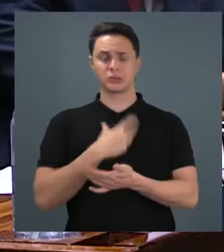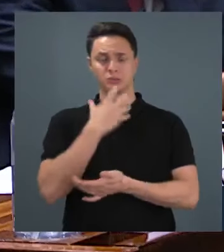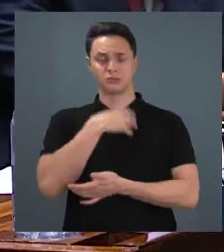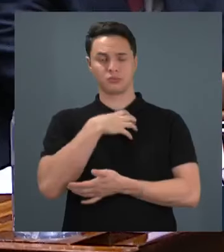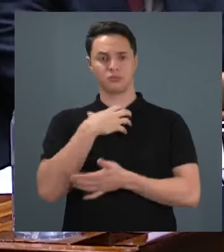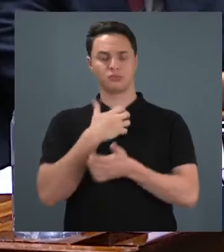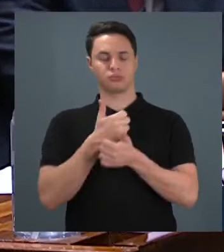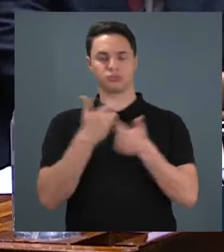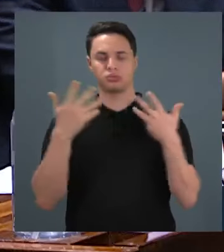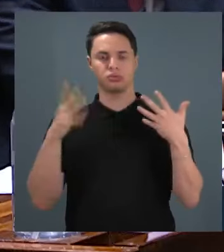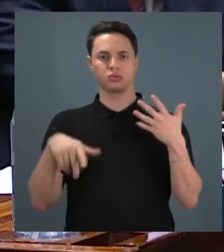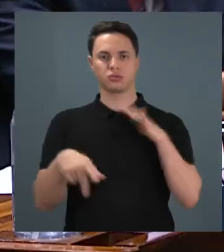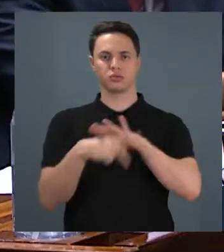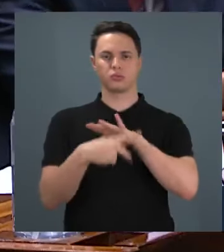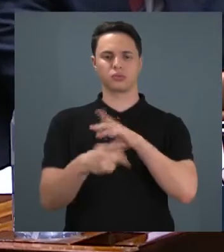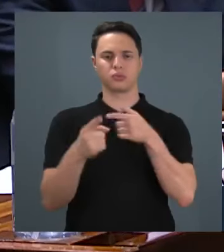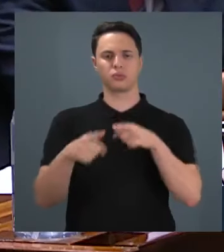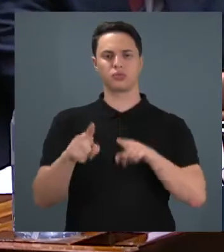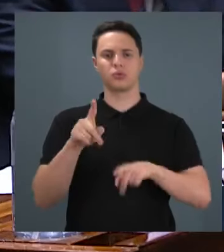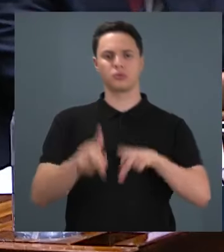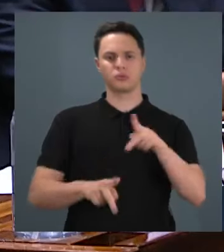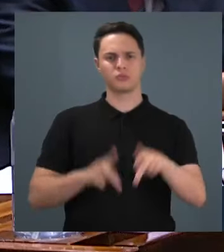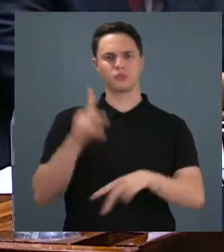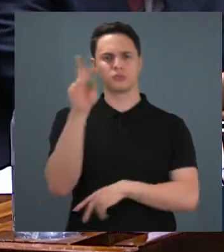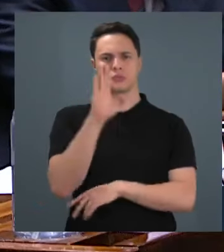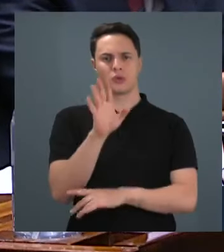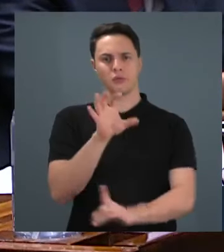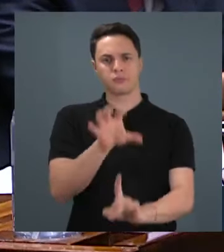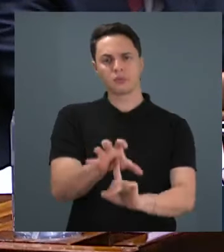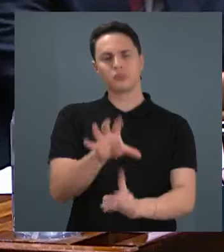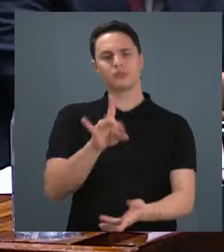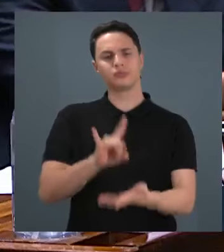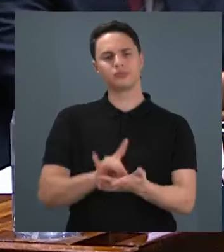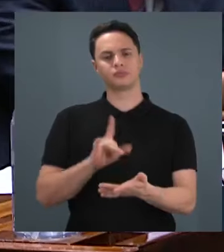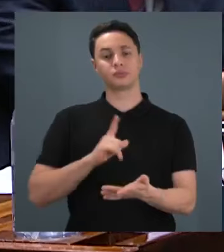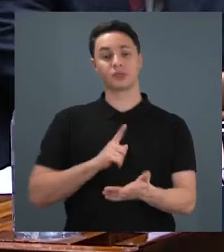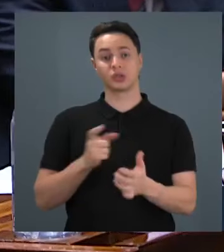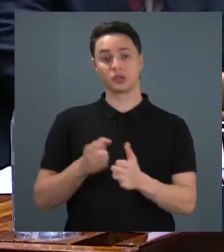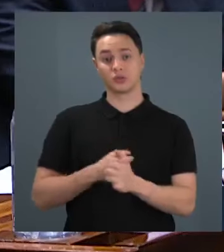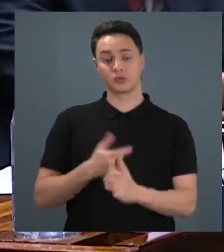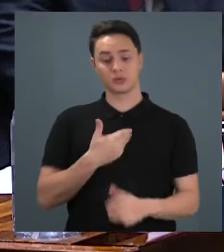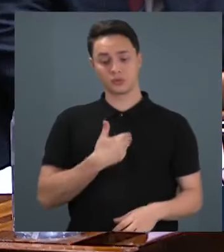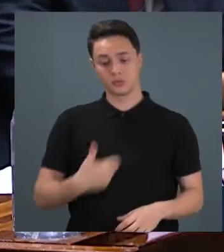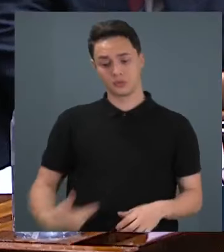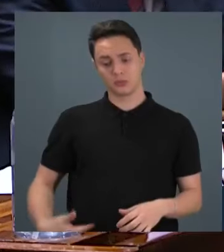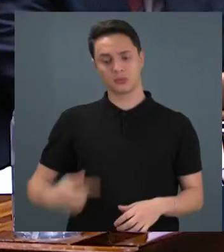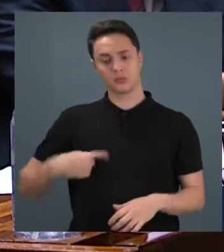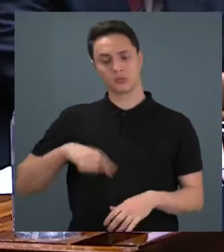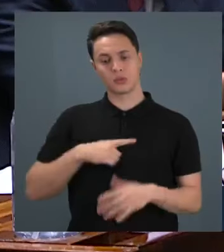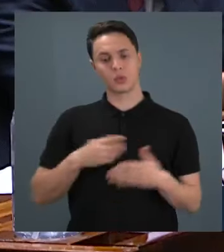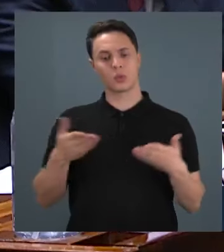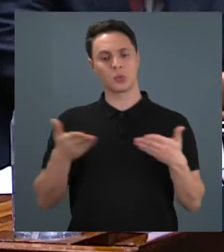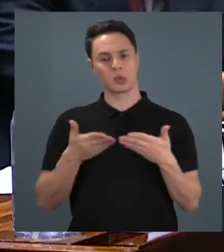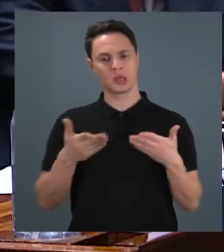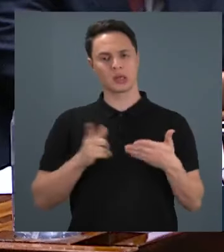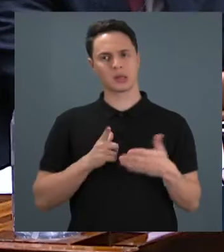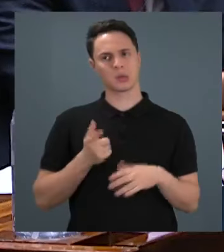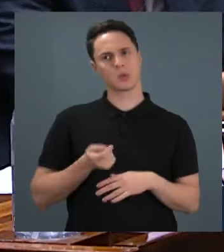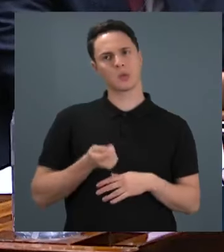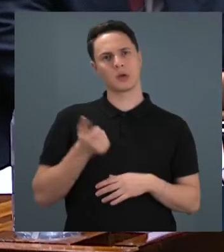extraordinária ao povo brasileiro. Isso é impactado pela dívida pública. Nós temos hoje